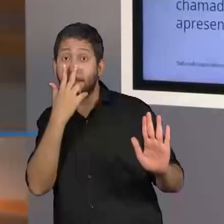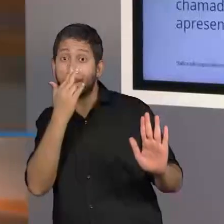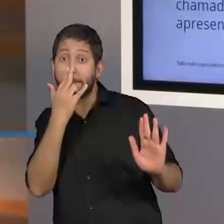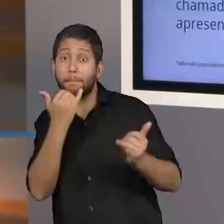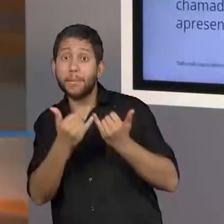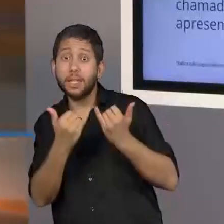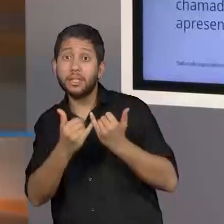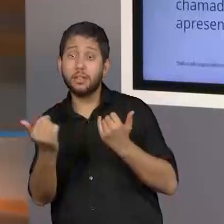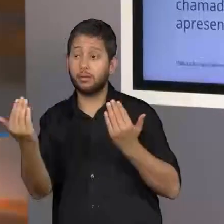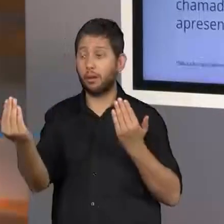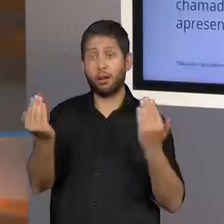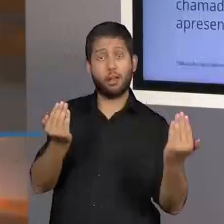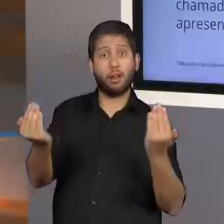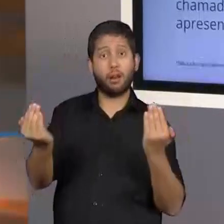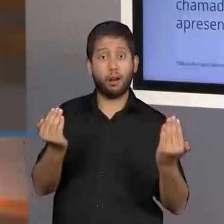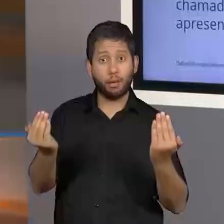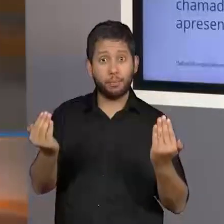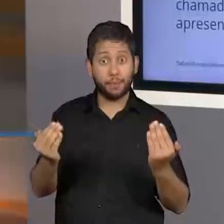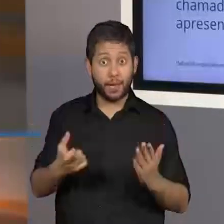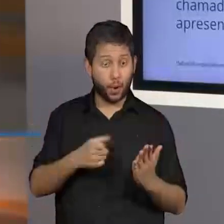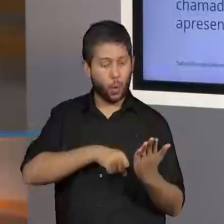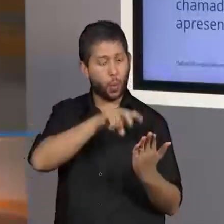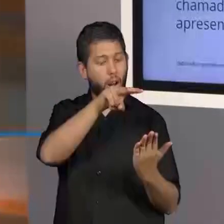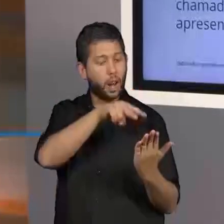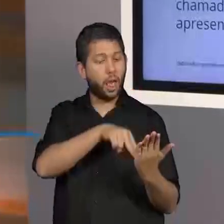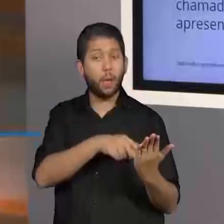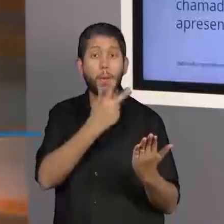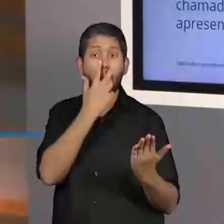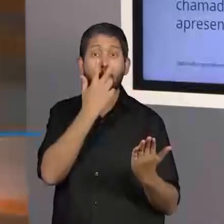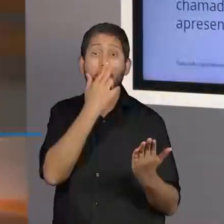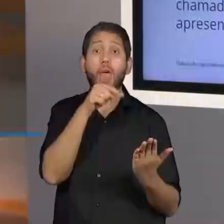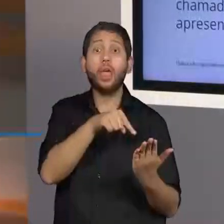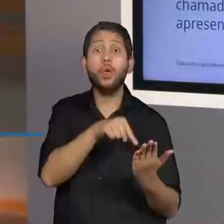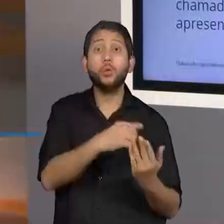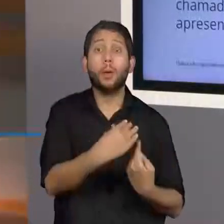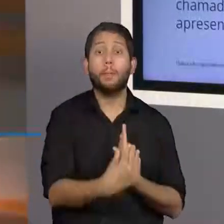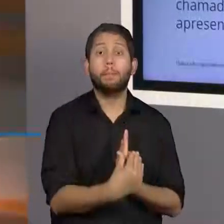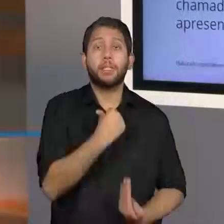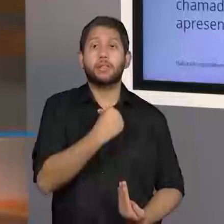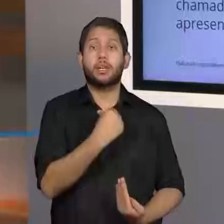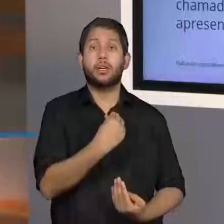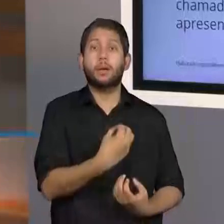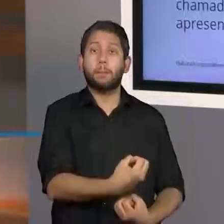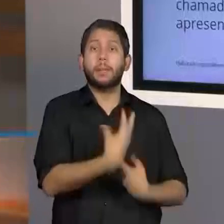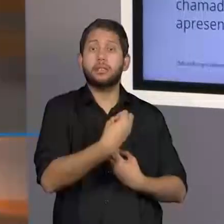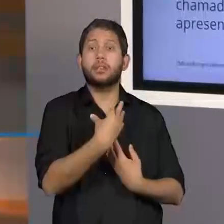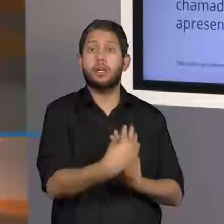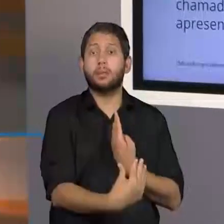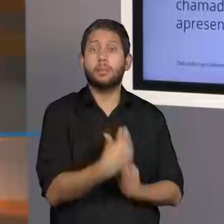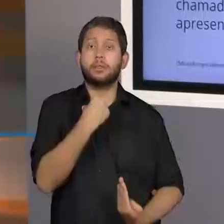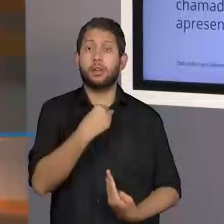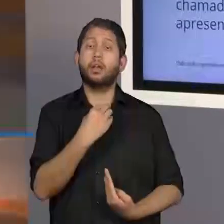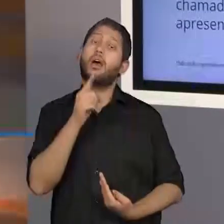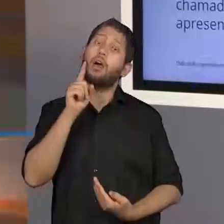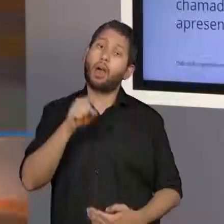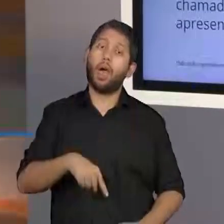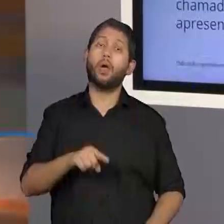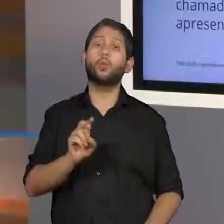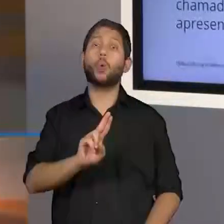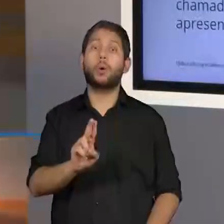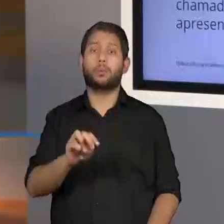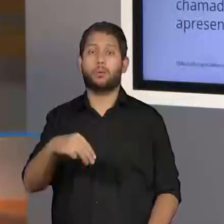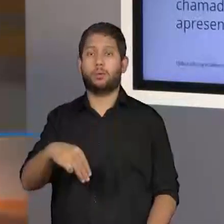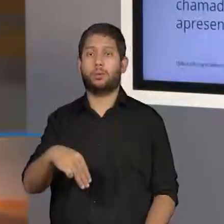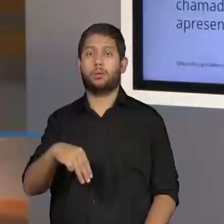vai me ensinar algo, que no final é a moral. Qual é a moral da história? É o que aprendemos com